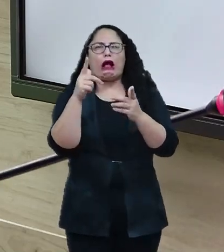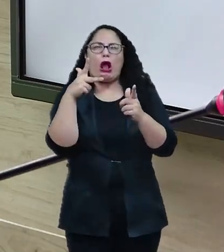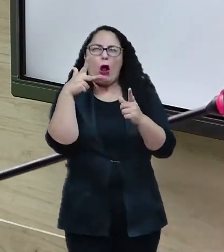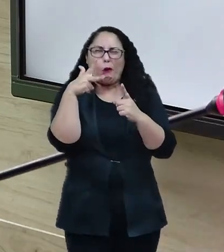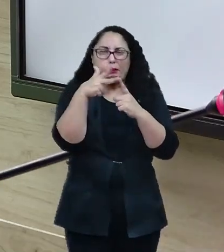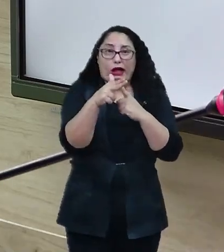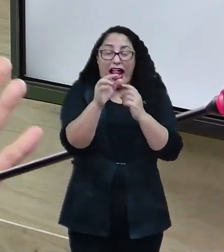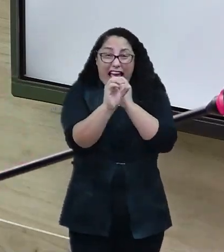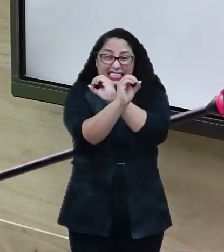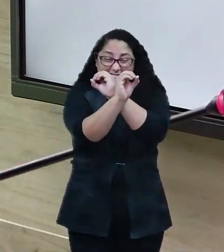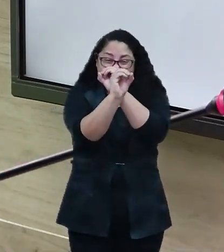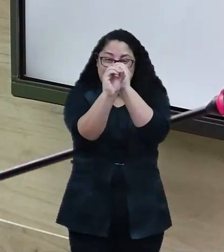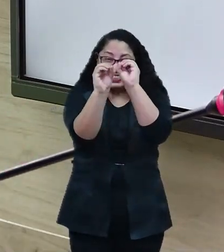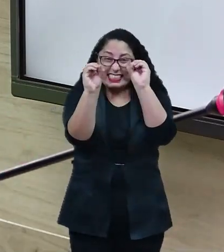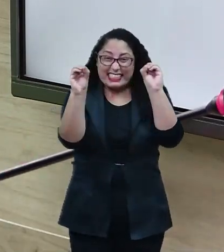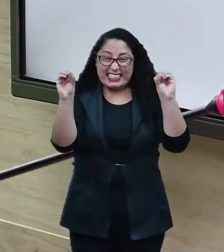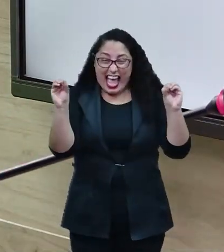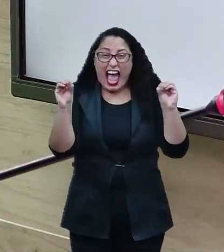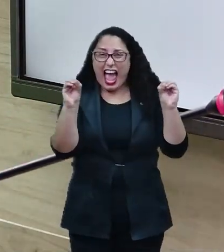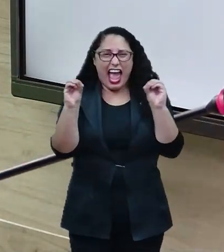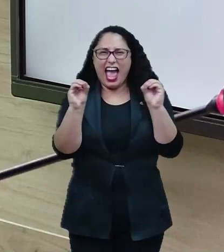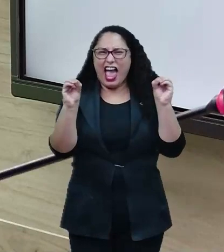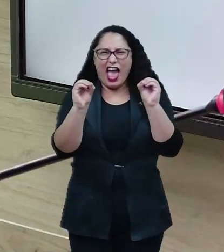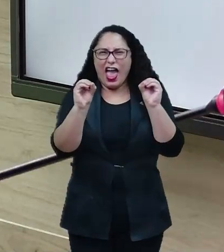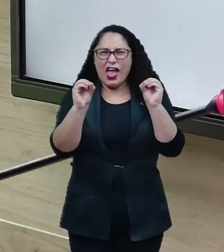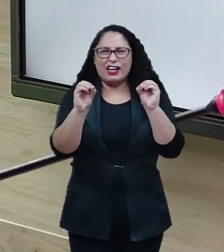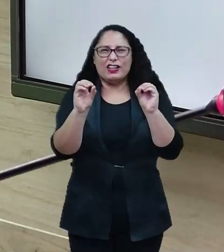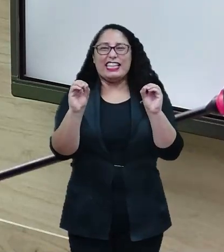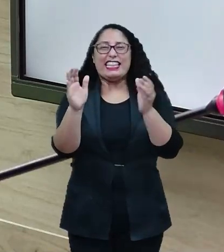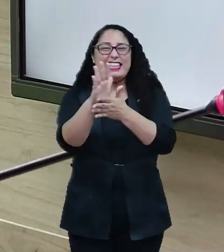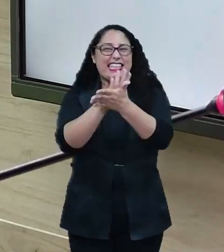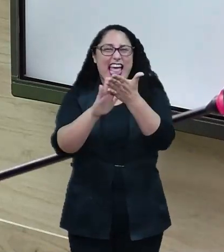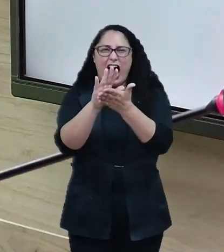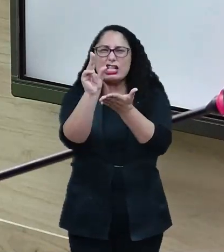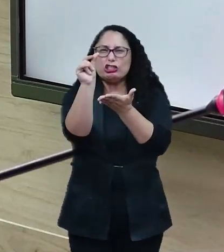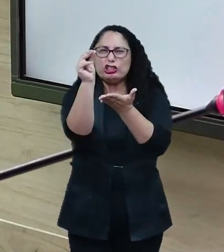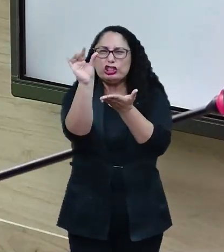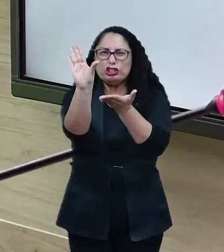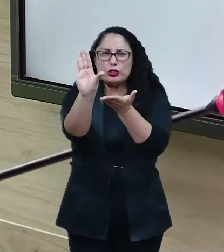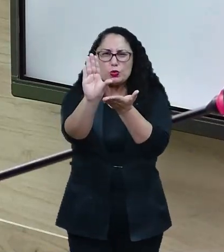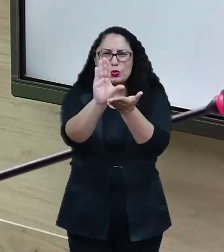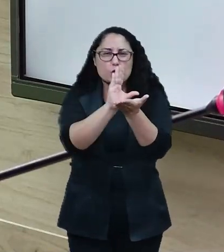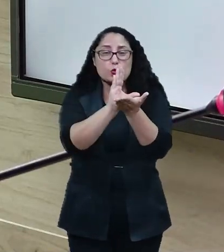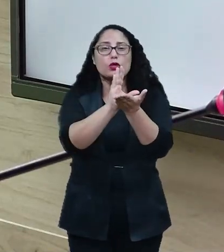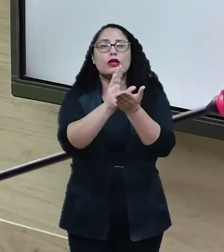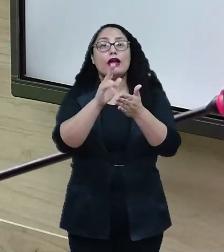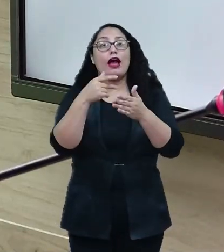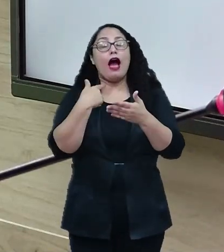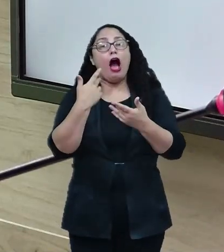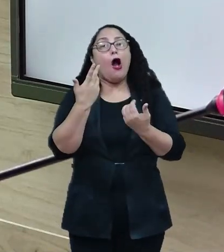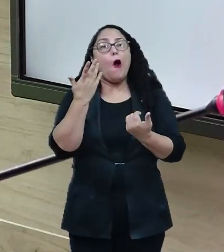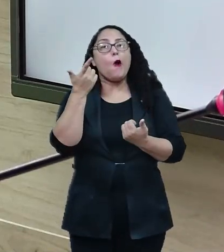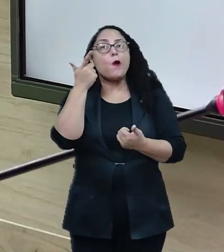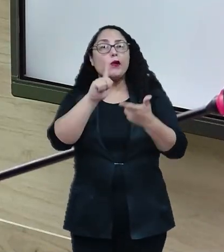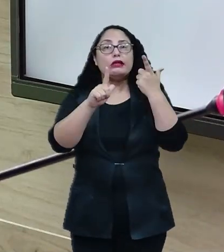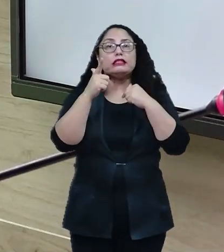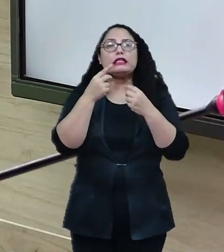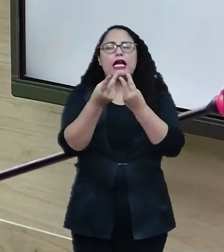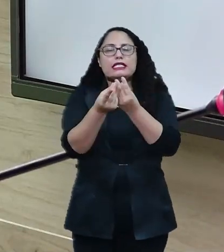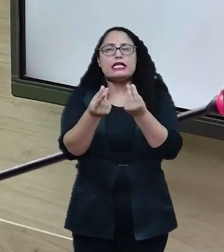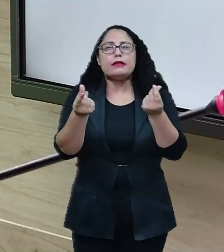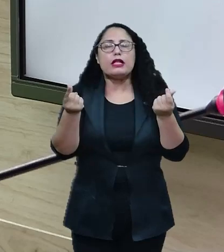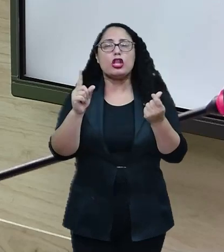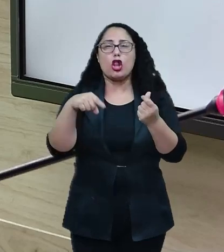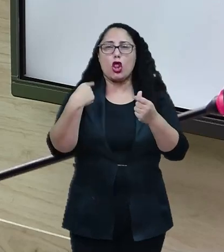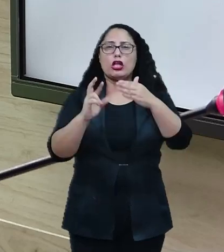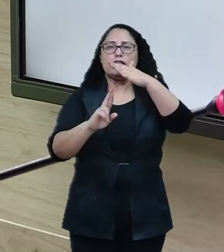não, era o zero, né? Era gravidade zero, sem nada de orçamento. E aí eu contei com a sensibilidade da